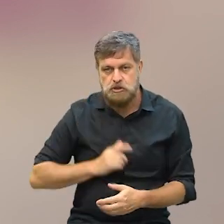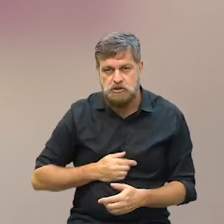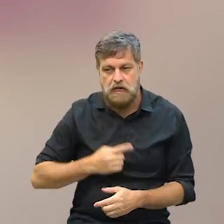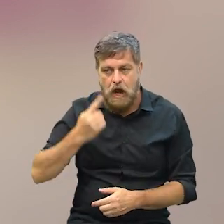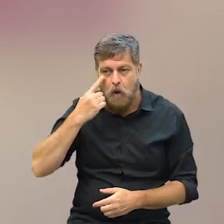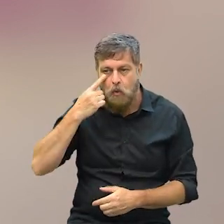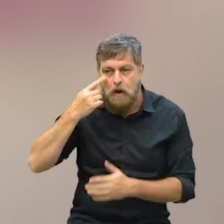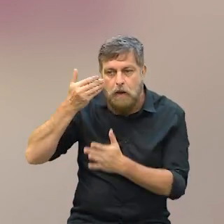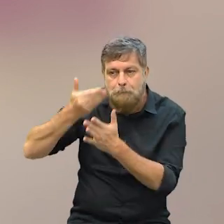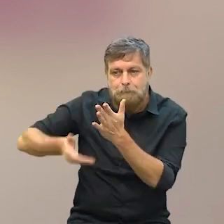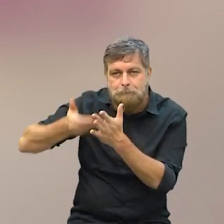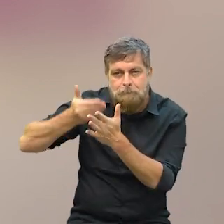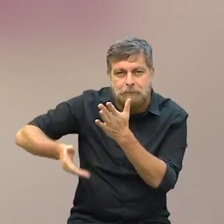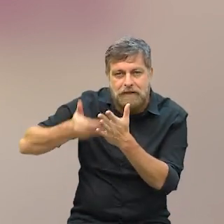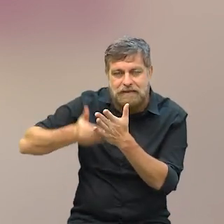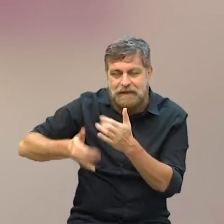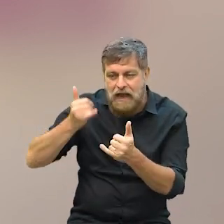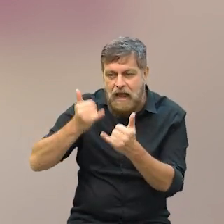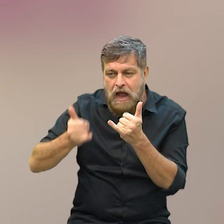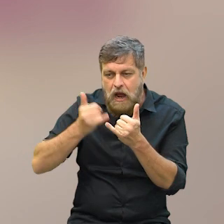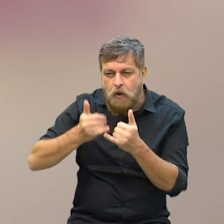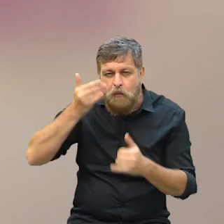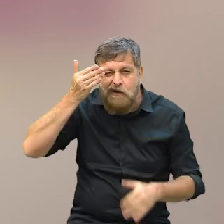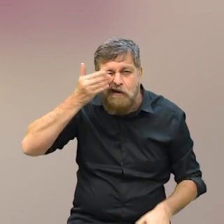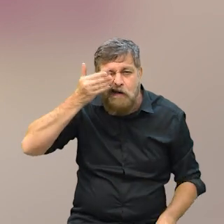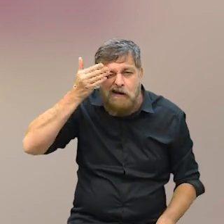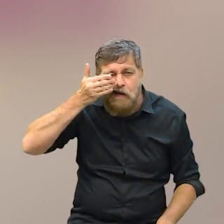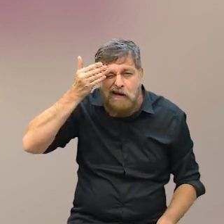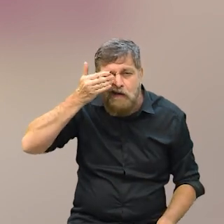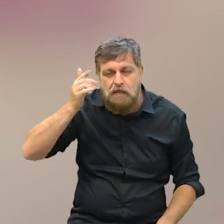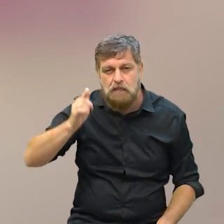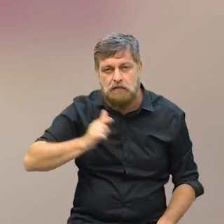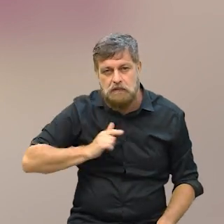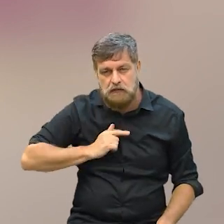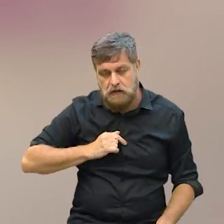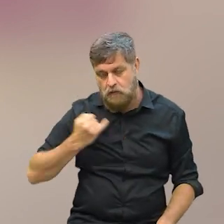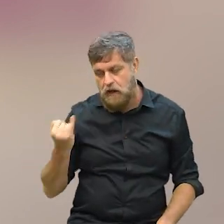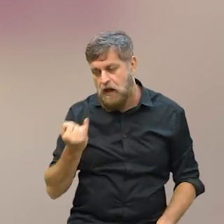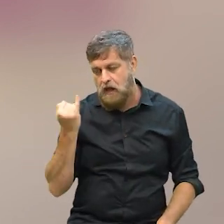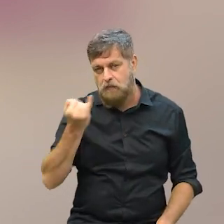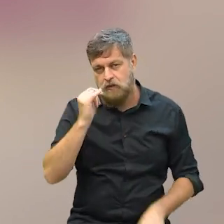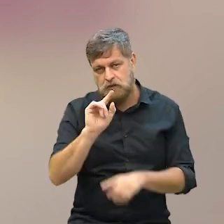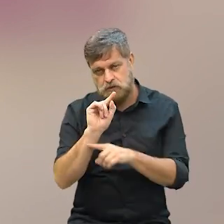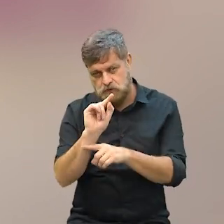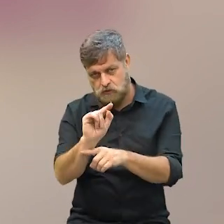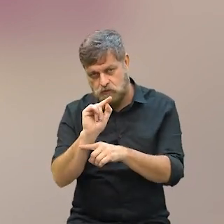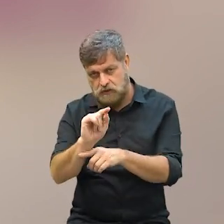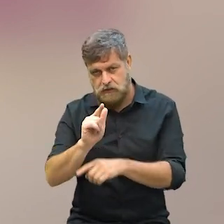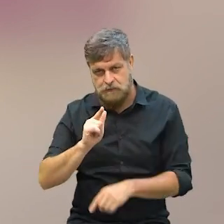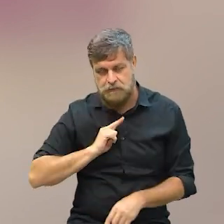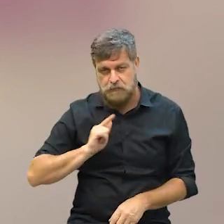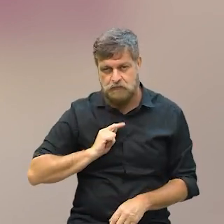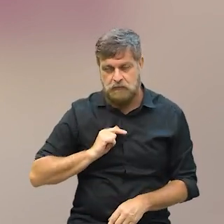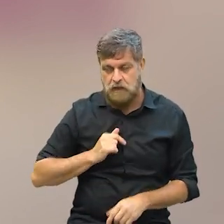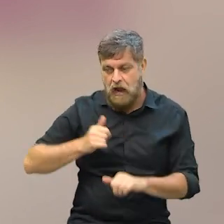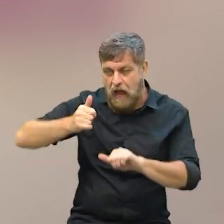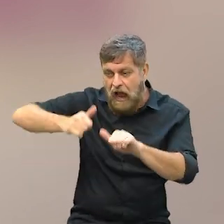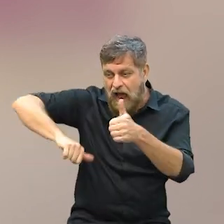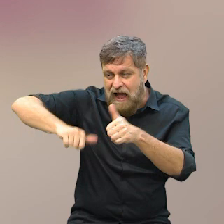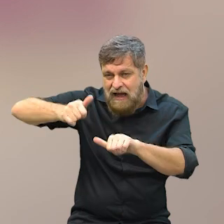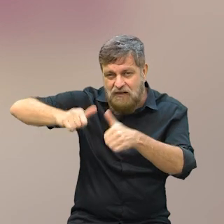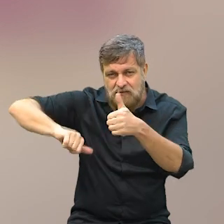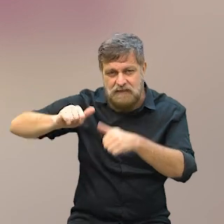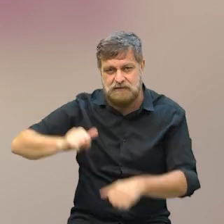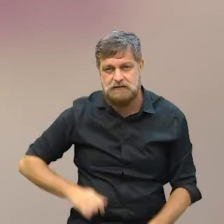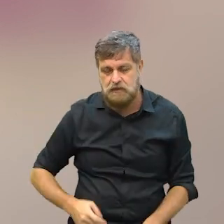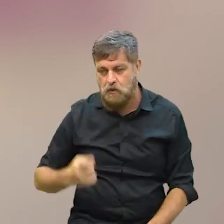perdeu muita fibra nervosa e já está quase beirando a cegueira. Então, é muito importante, né, ser feito essa